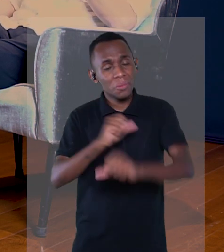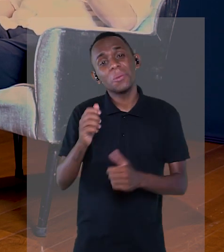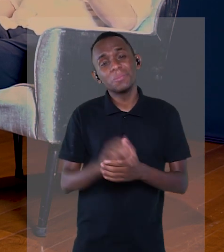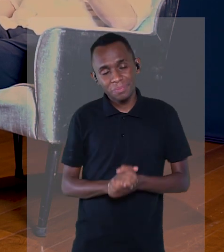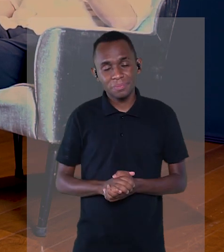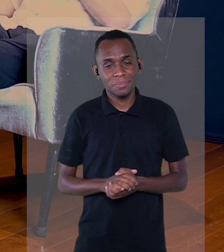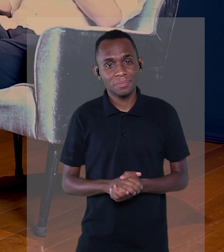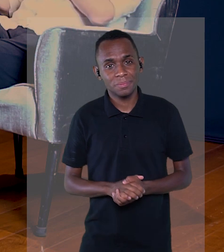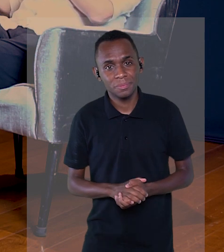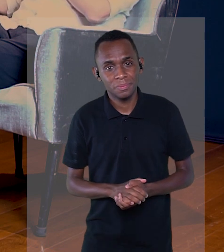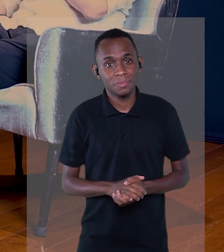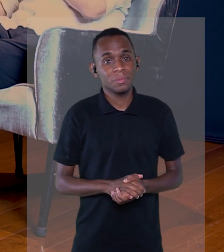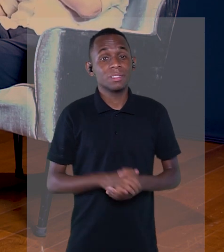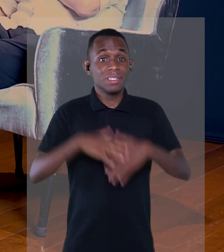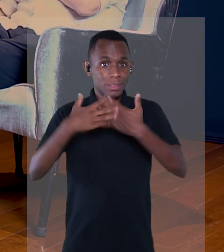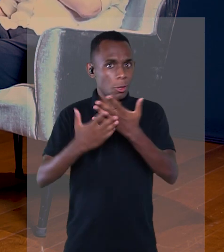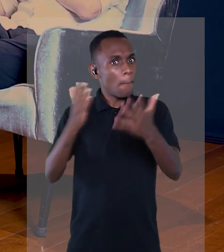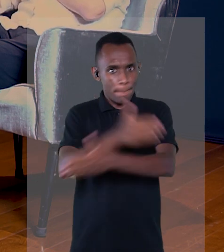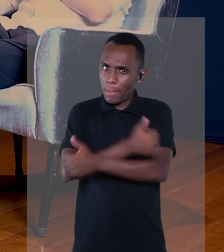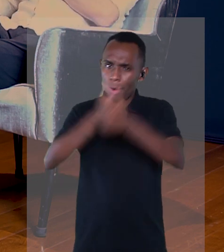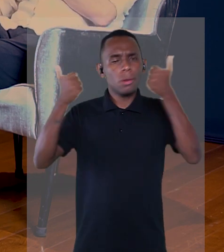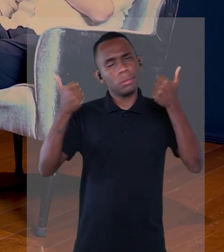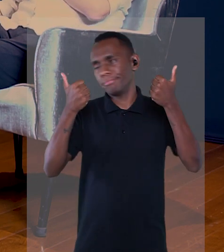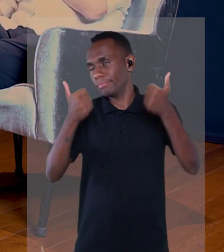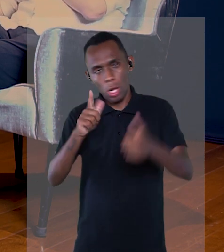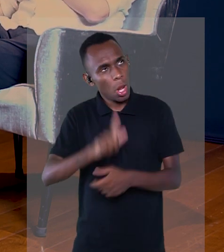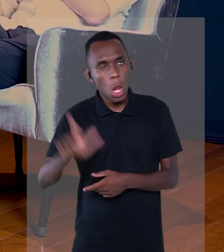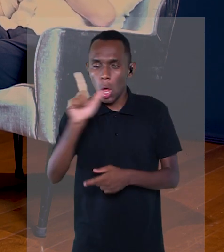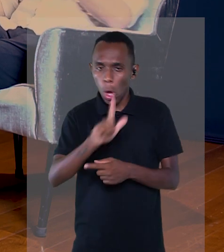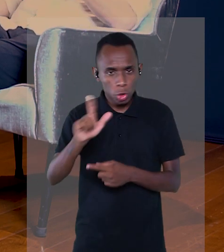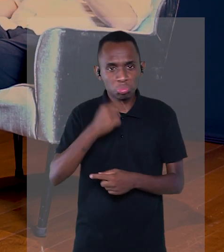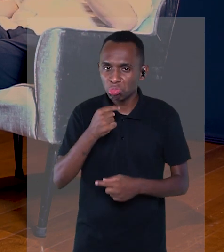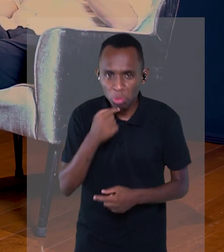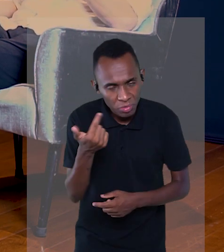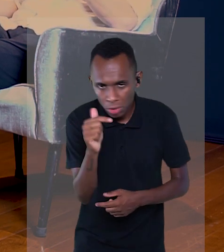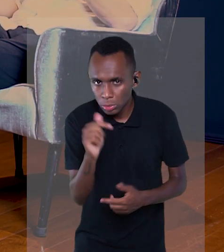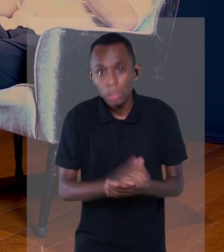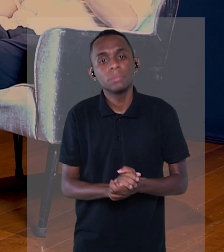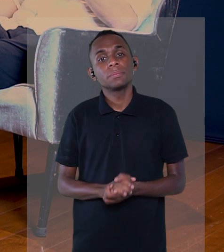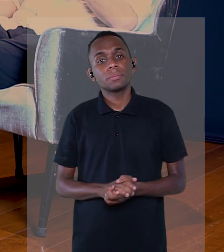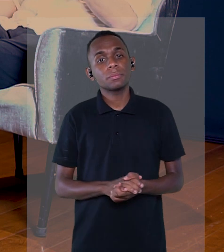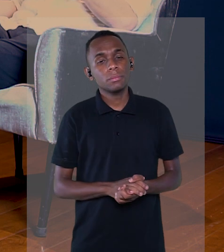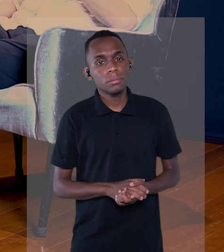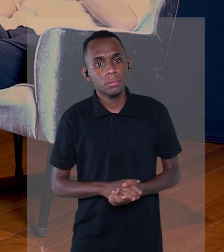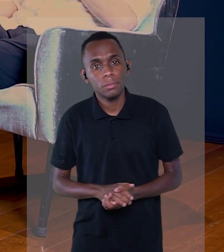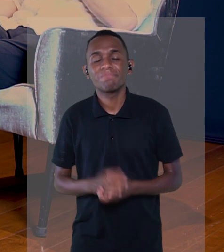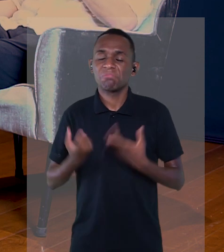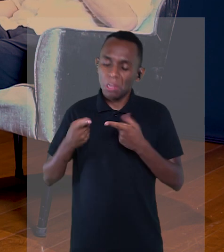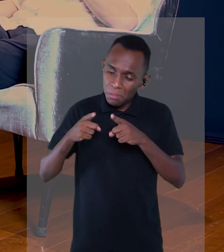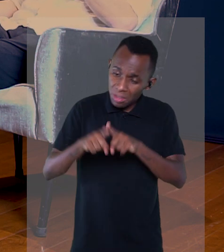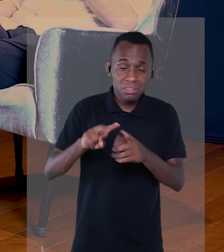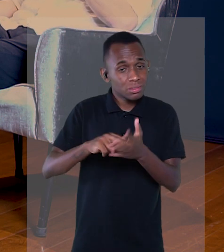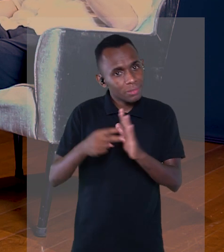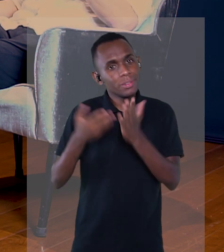mesmo. E ficou muito melhor. Sem dúvida nenhuma, ficou muito melhor. Então, assim, parceria é